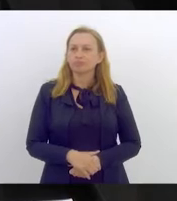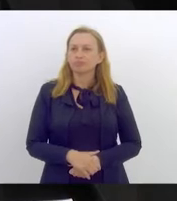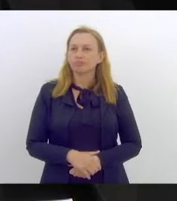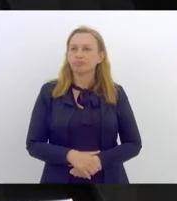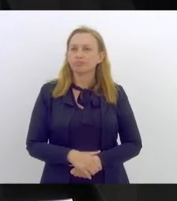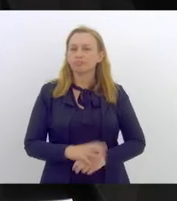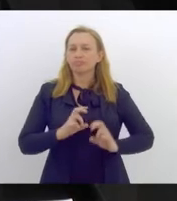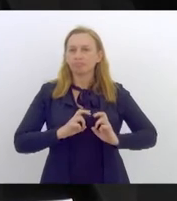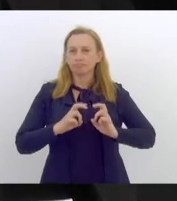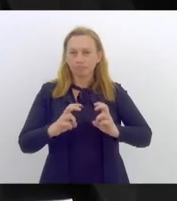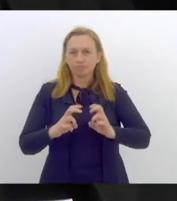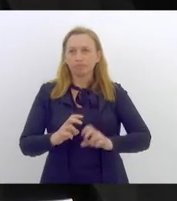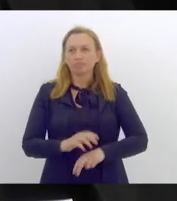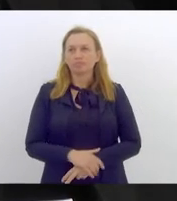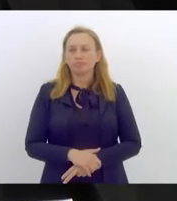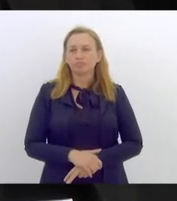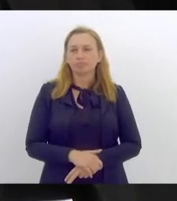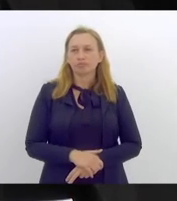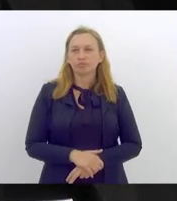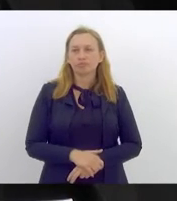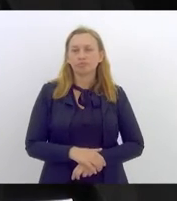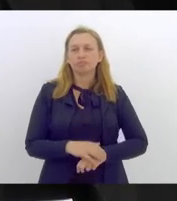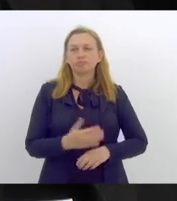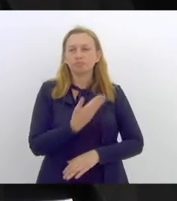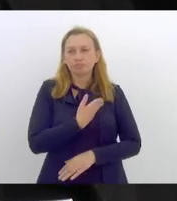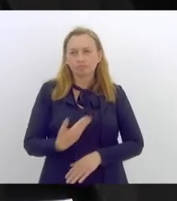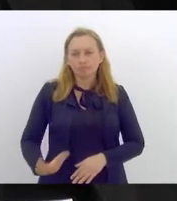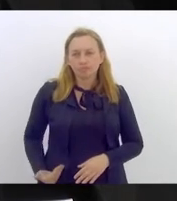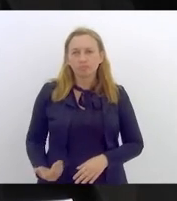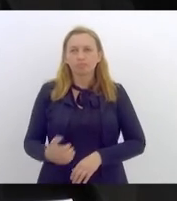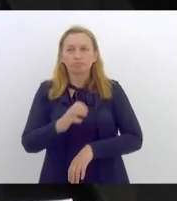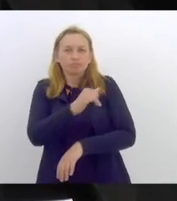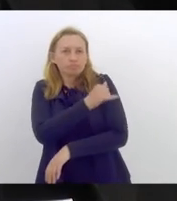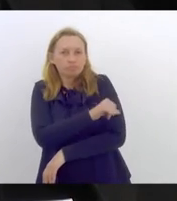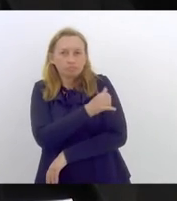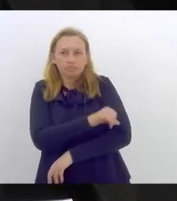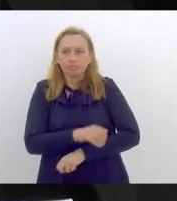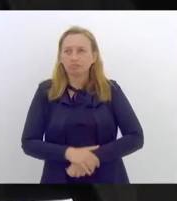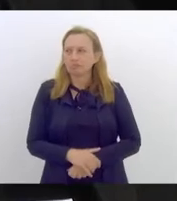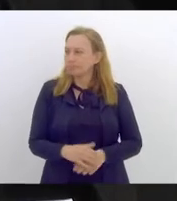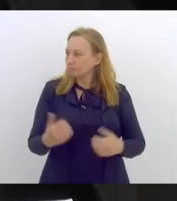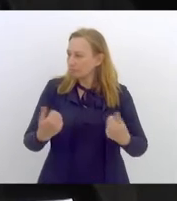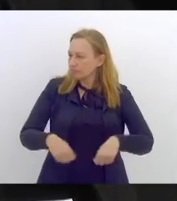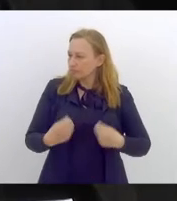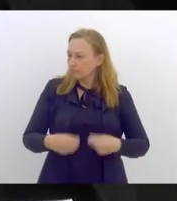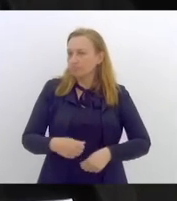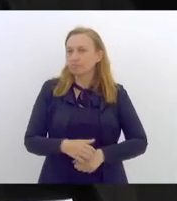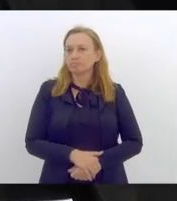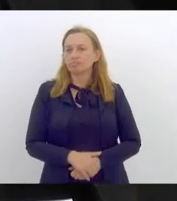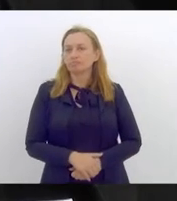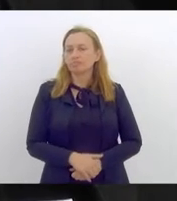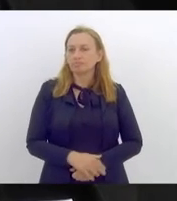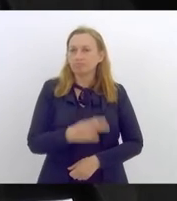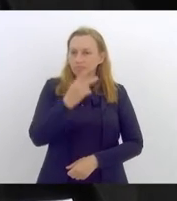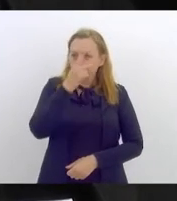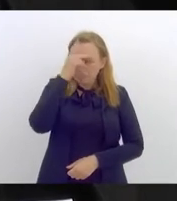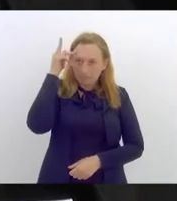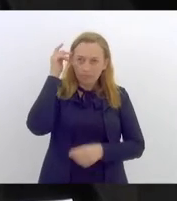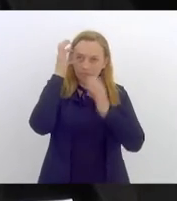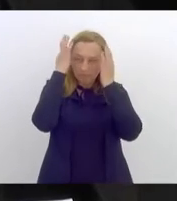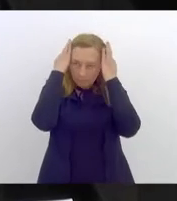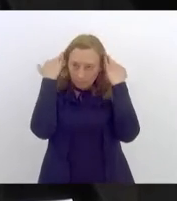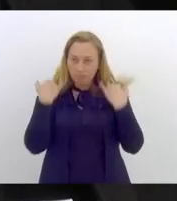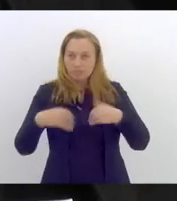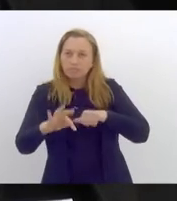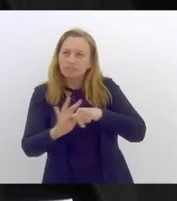ferroviário de transporte público no Rio de Janeiro, que tem uma carência crônica de pessoal